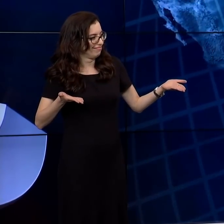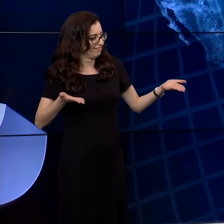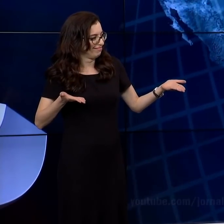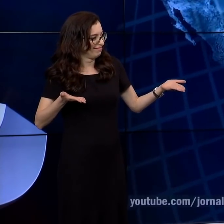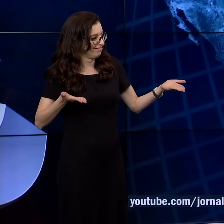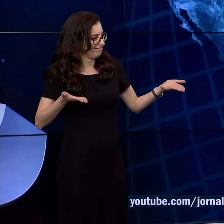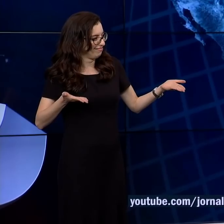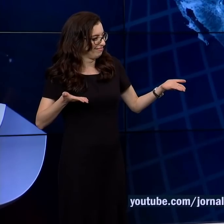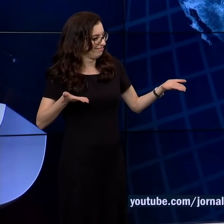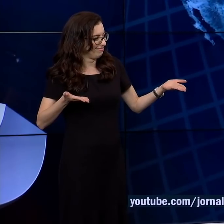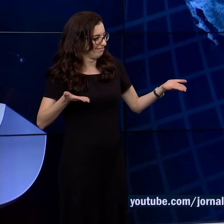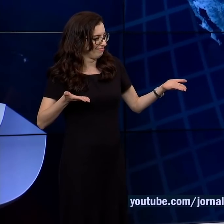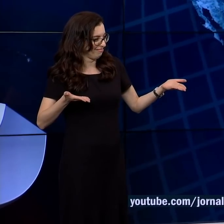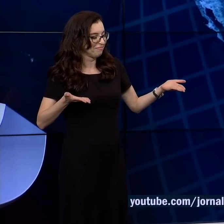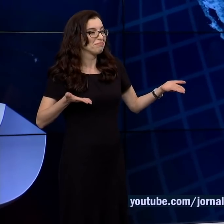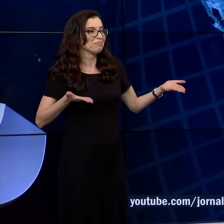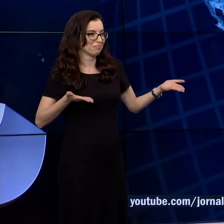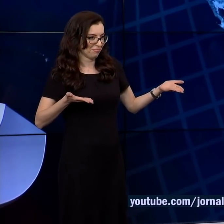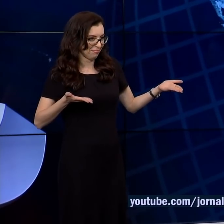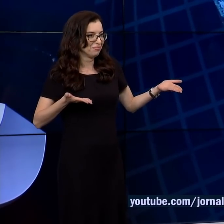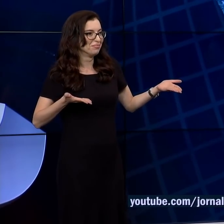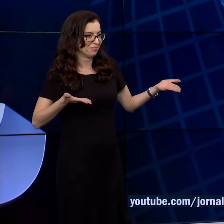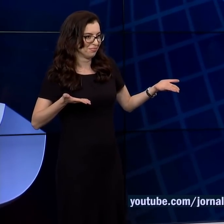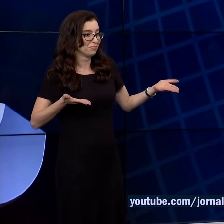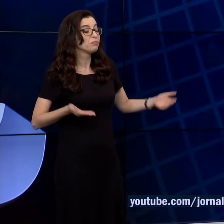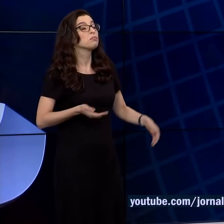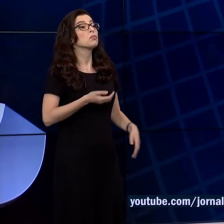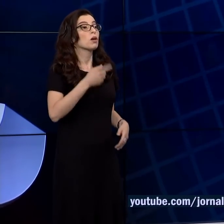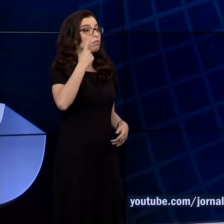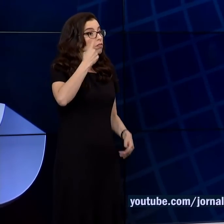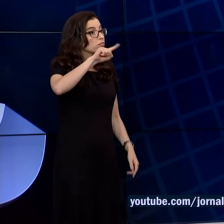TV Cultura, youtube.com/jornalismo TV Cultura.